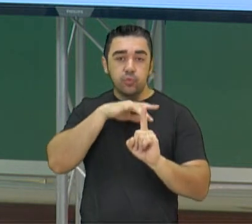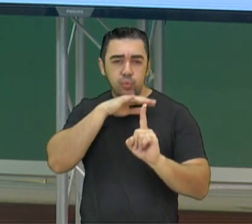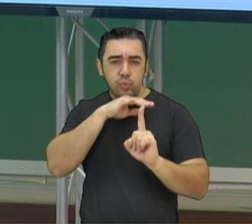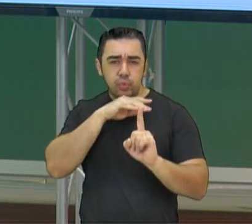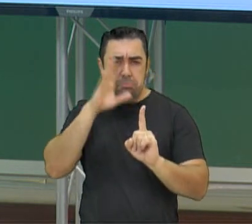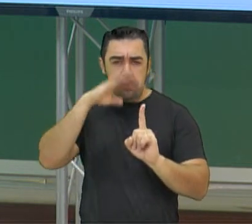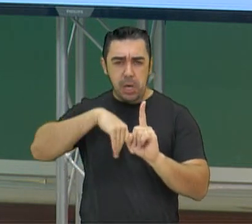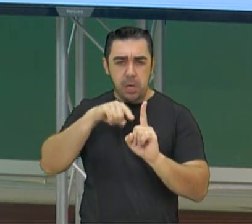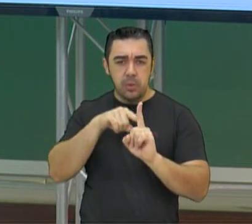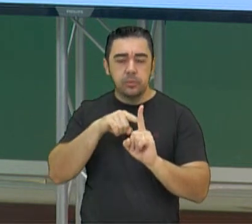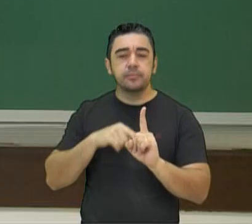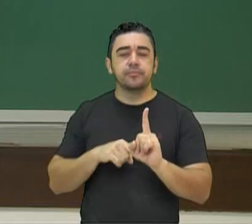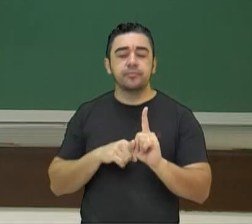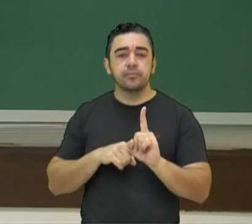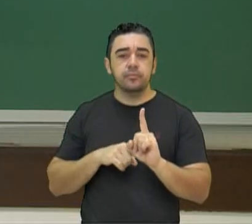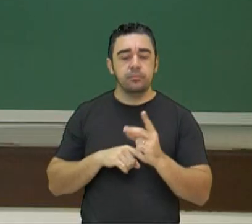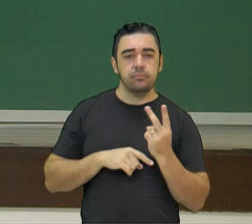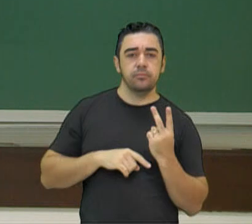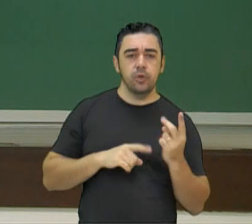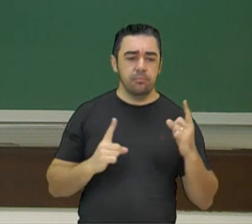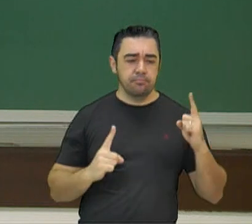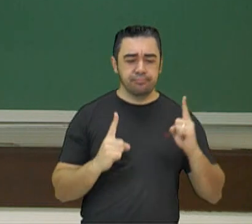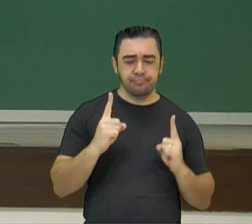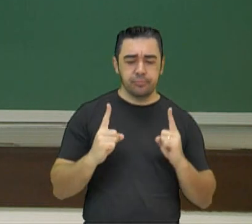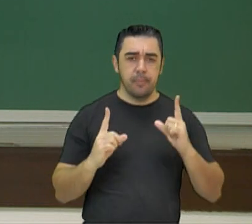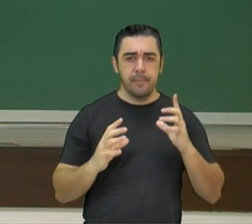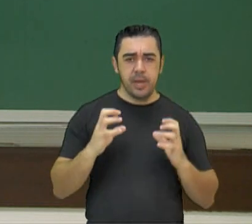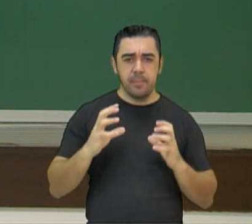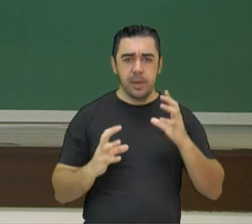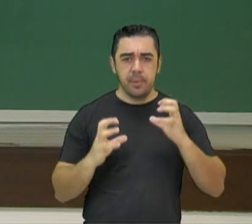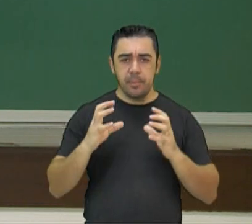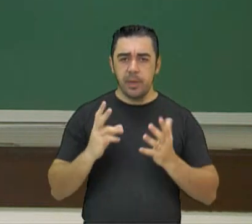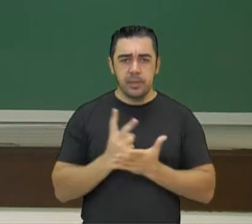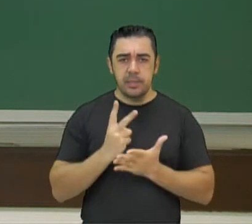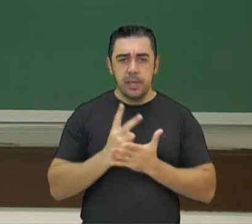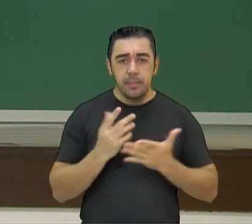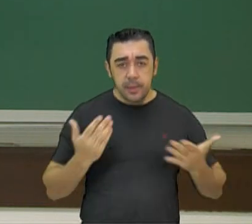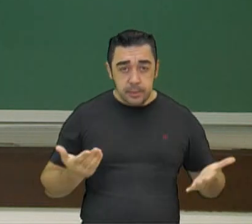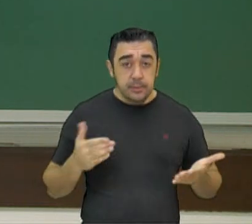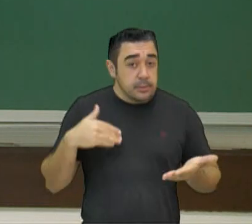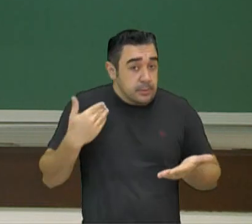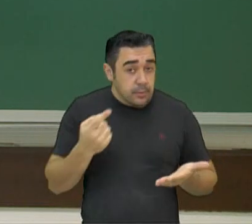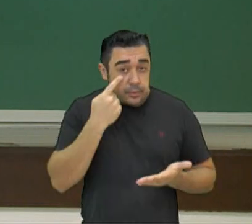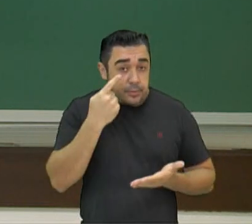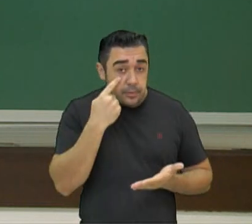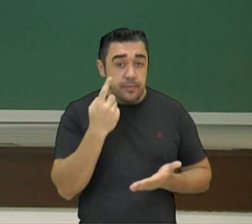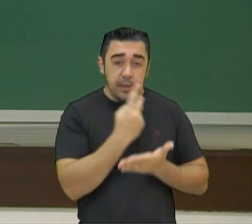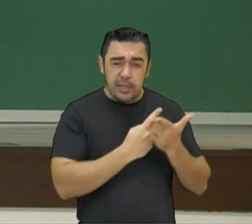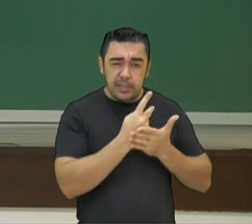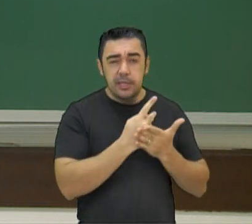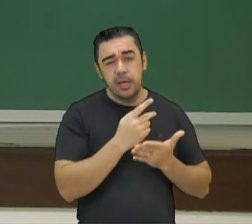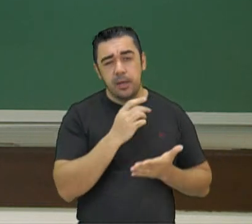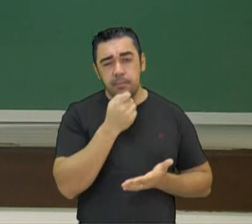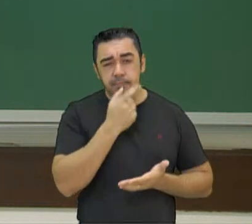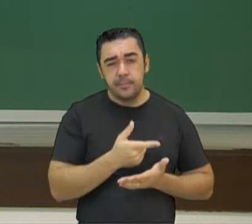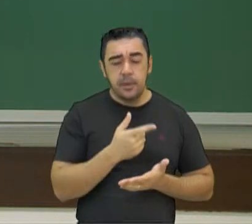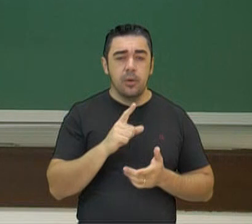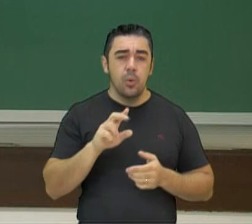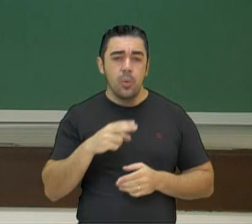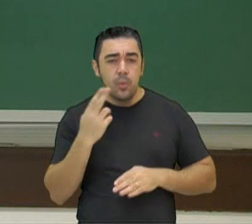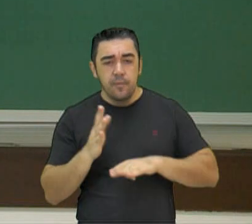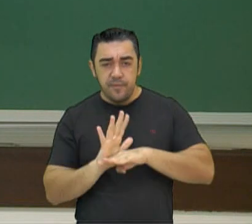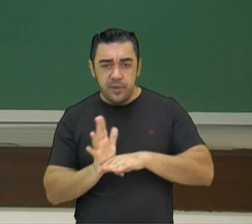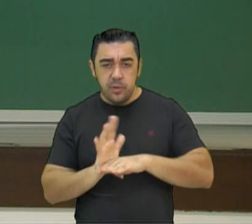ruins, e os dois ficam brigando o tempo todo. Então, quando você vê um desenho animado, um filme, algo